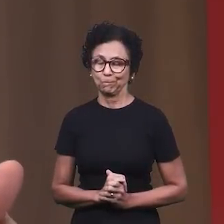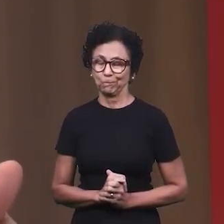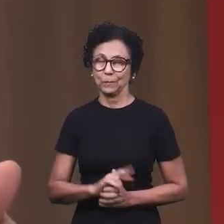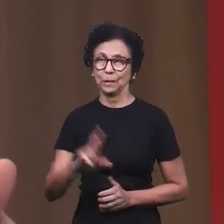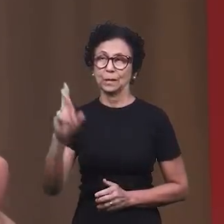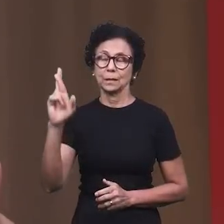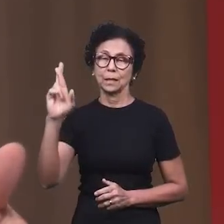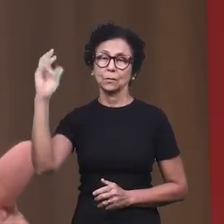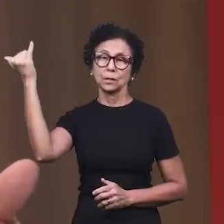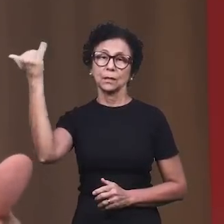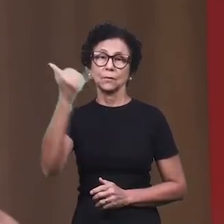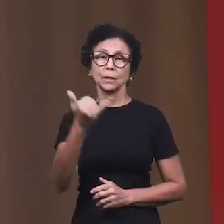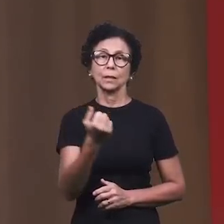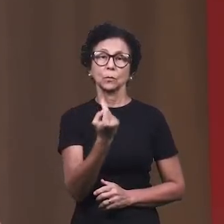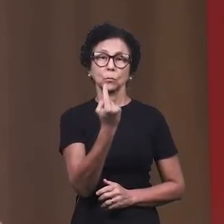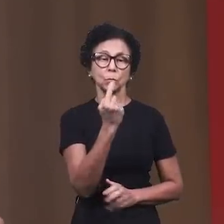povo,